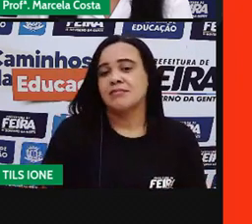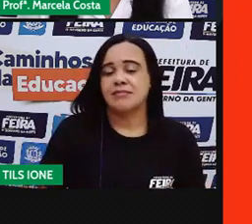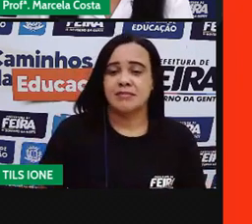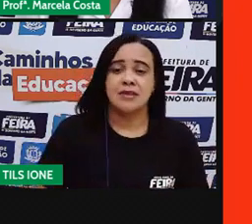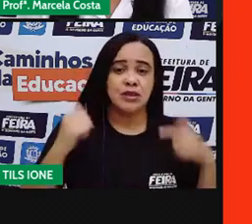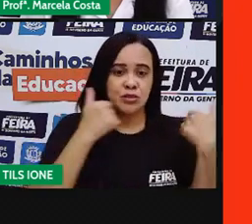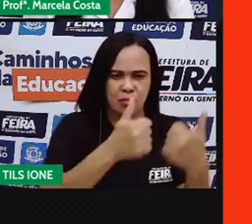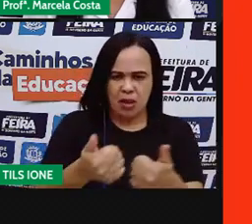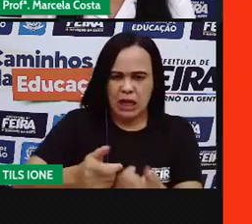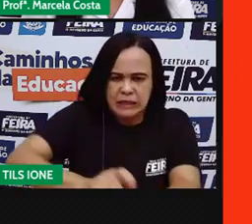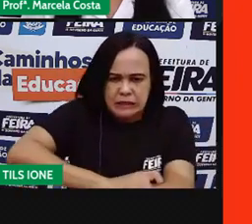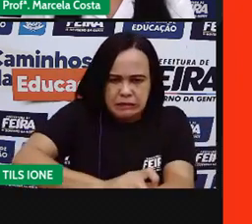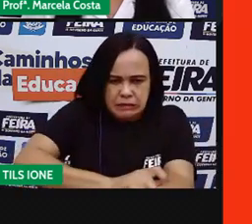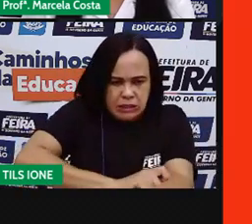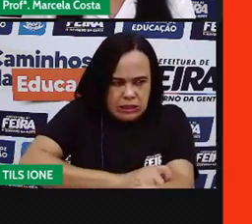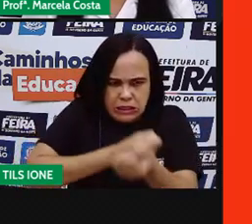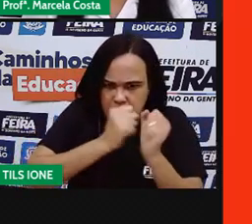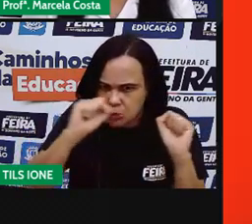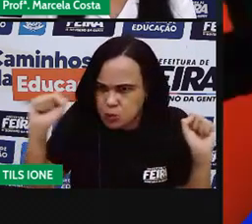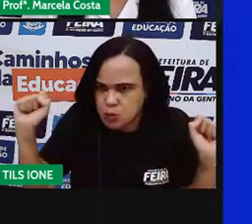Tudo bem ficar bravo.